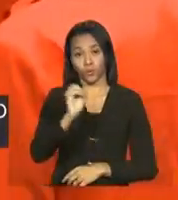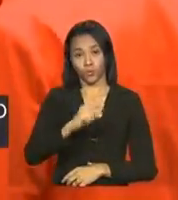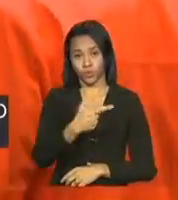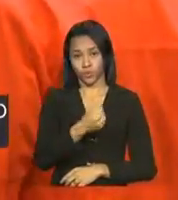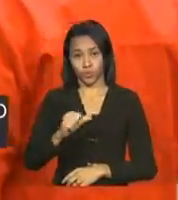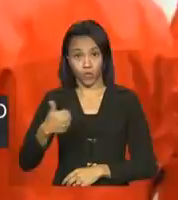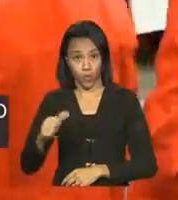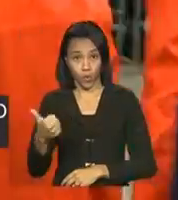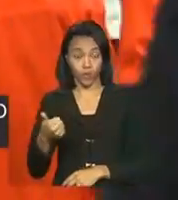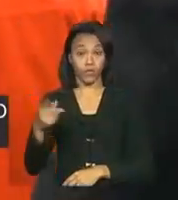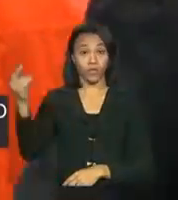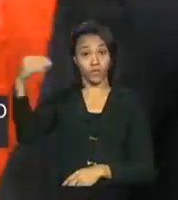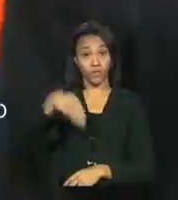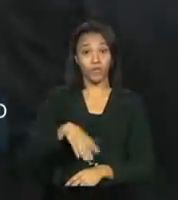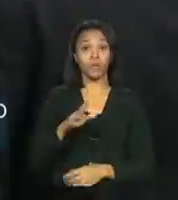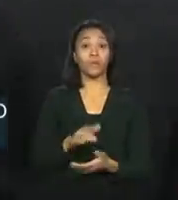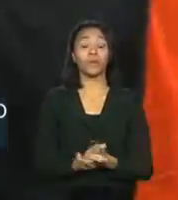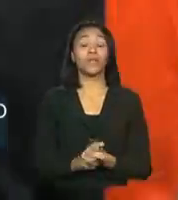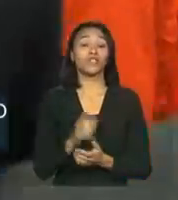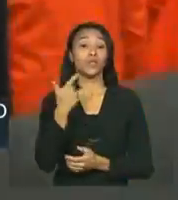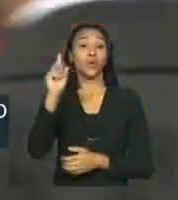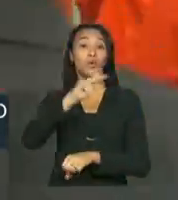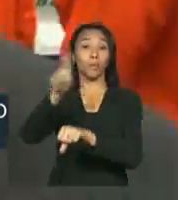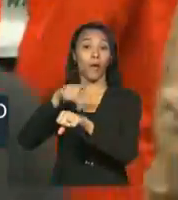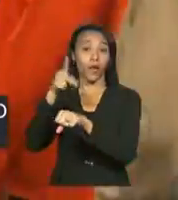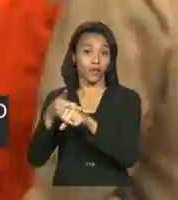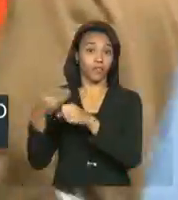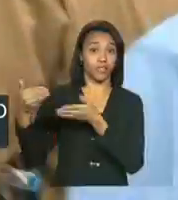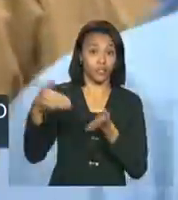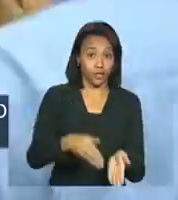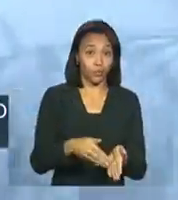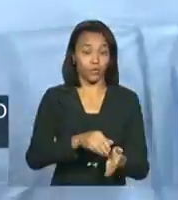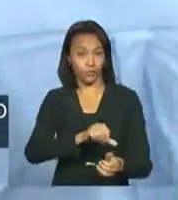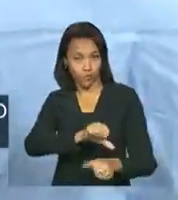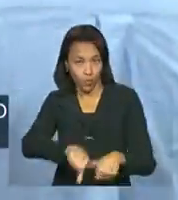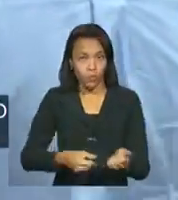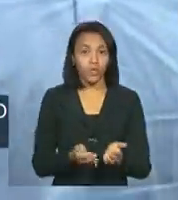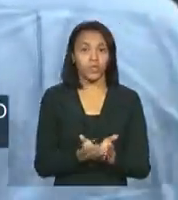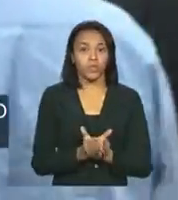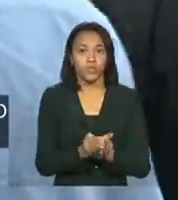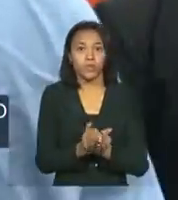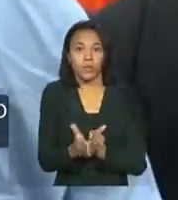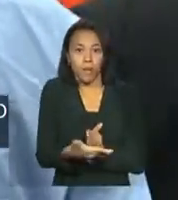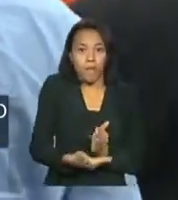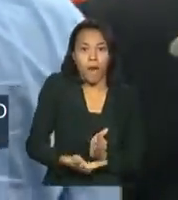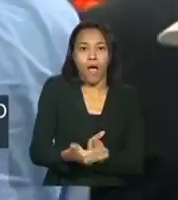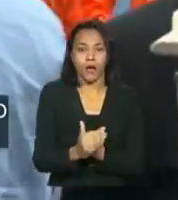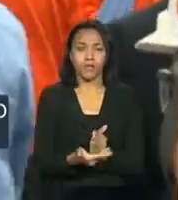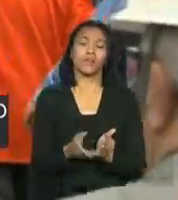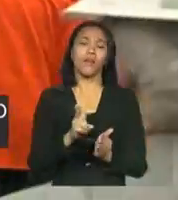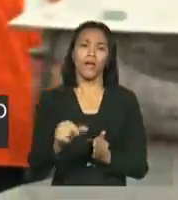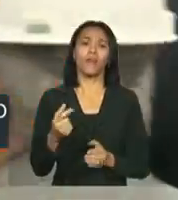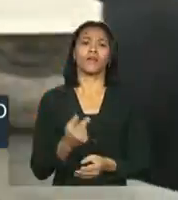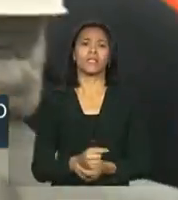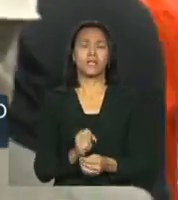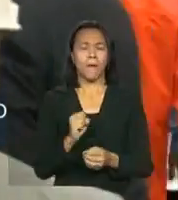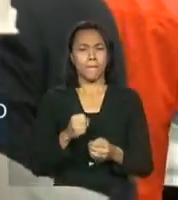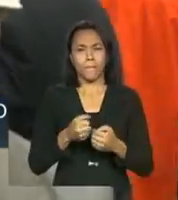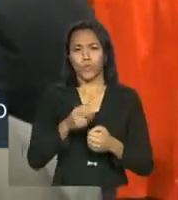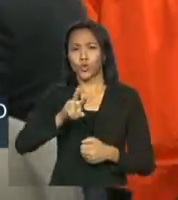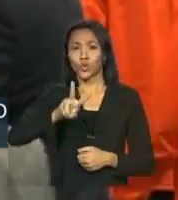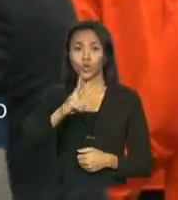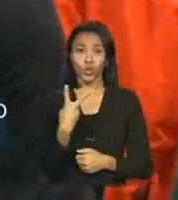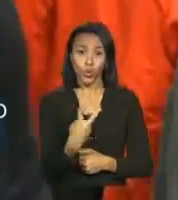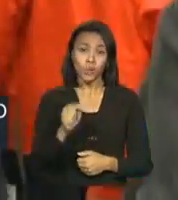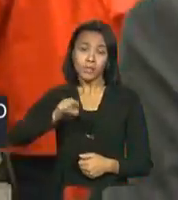2011, vindo de Singapura, onde foi realizada a adequação do casco. Lembrando que essas obras geram cerca de 2 mil empregos